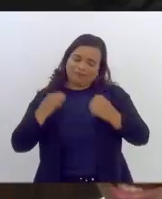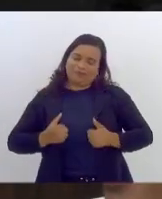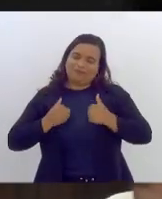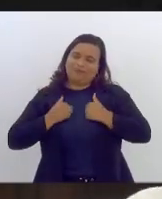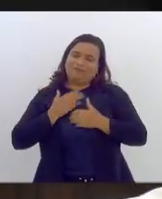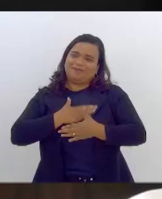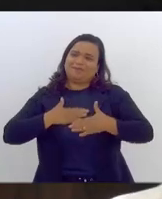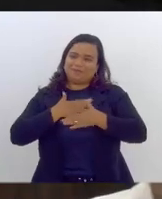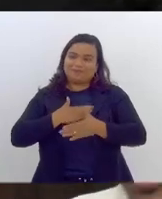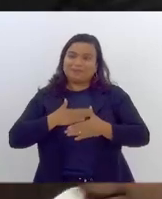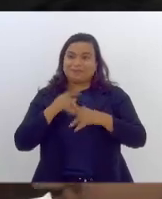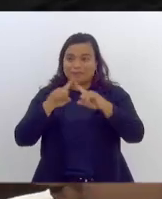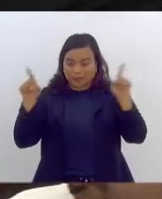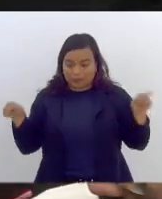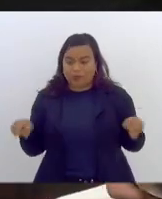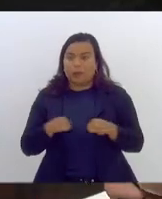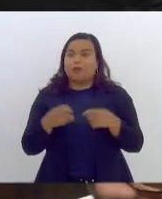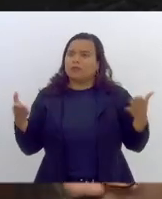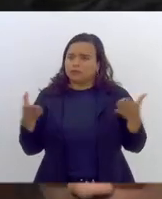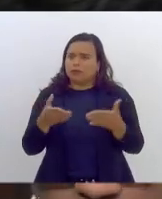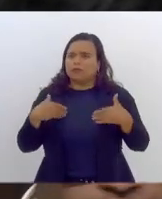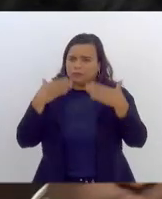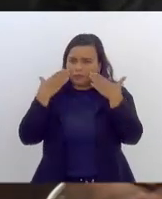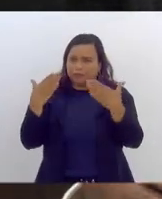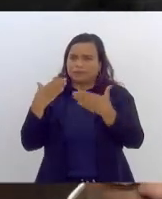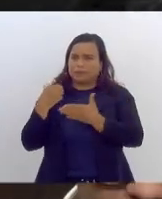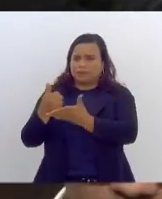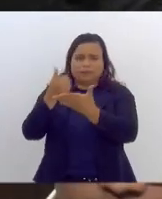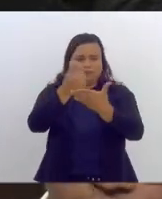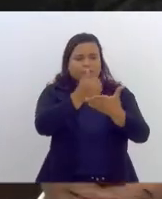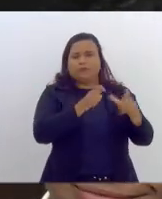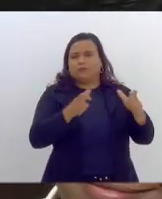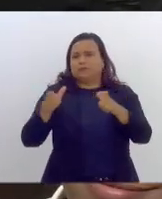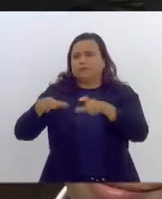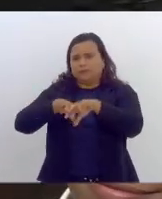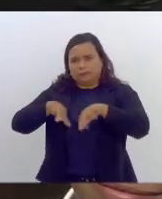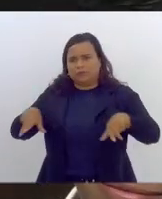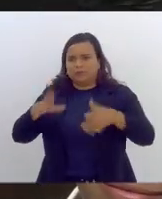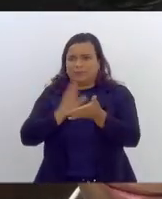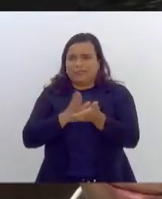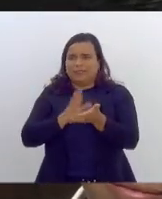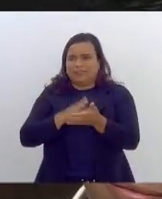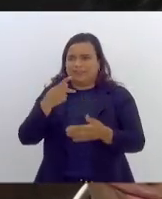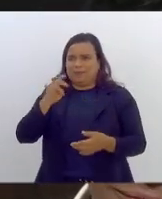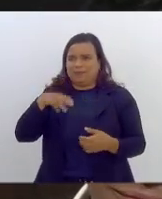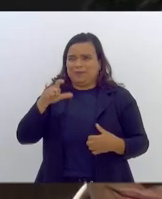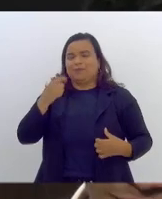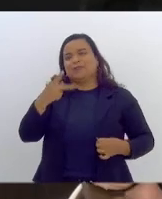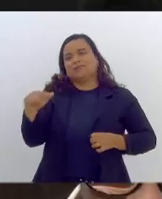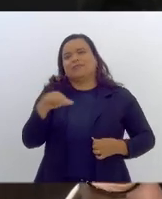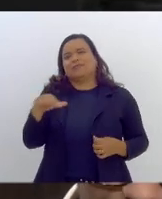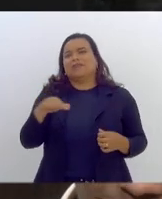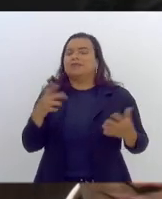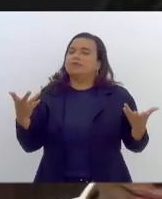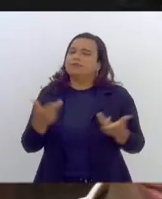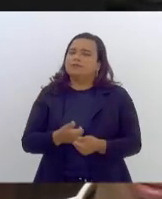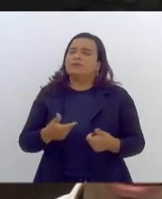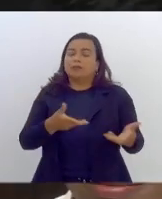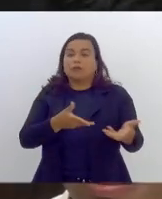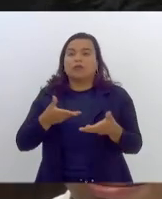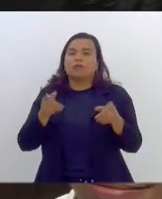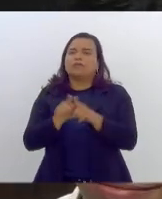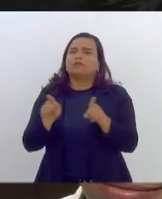honradíssima e hoje esse quadro está em exposição em diferentes lugares. Muito interessante. Parabéns, Pamela, pelo trabalho. Bom, vou convidar agora